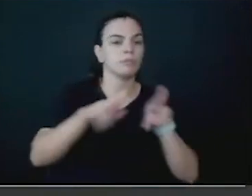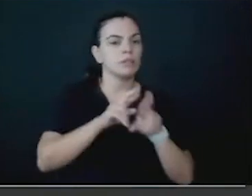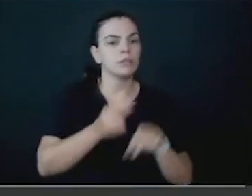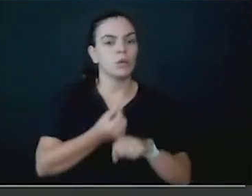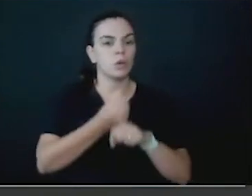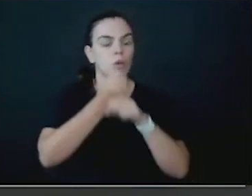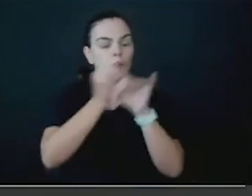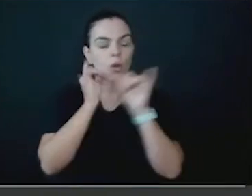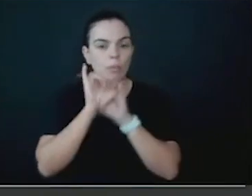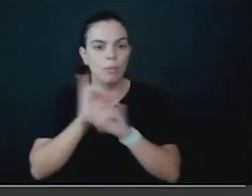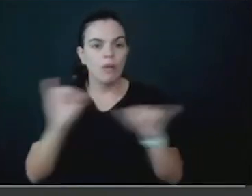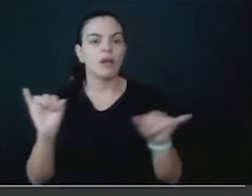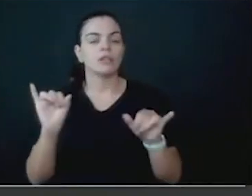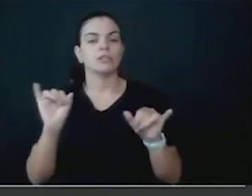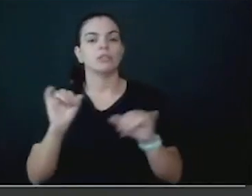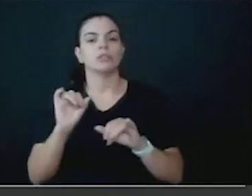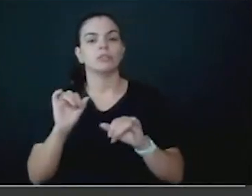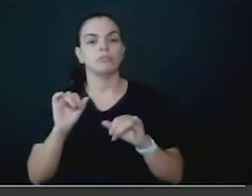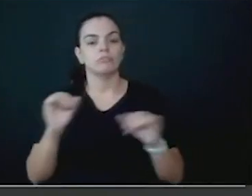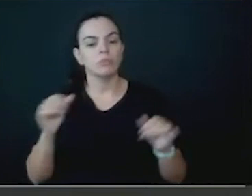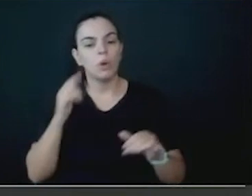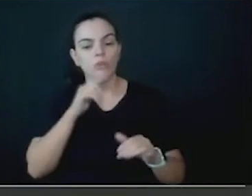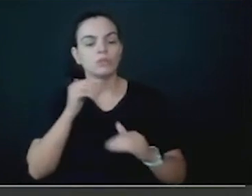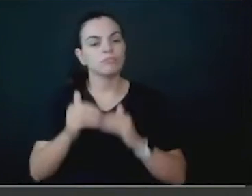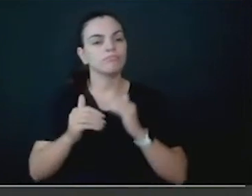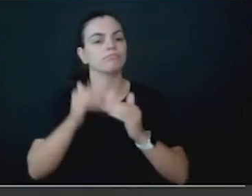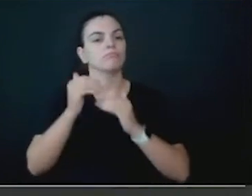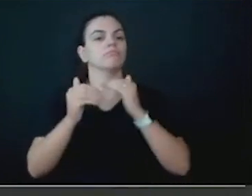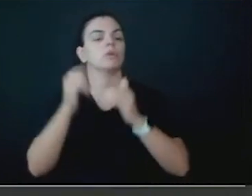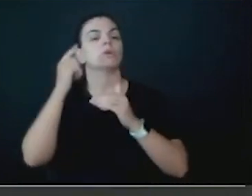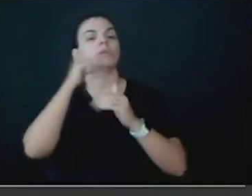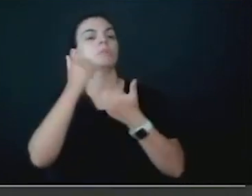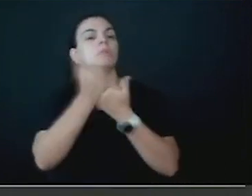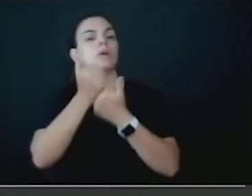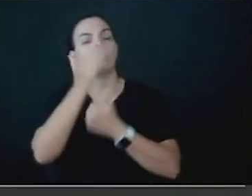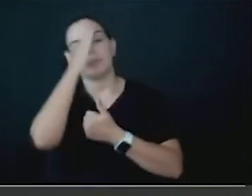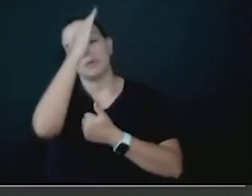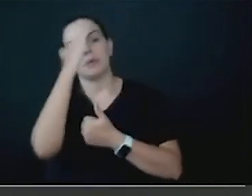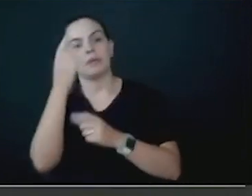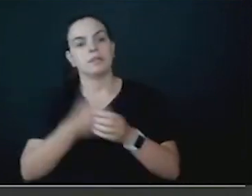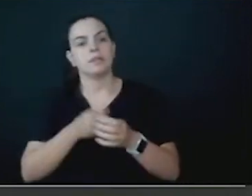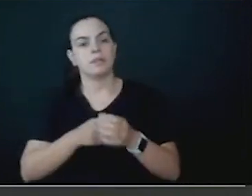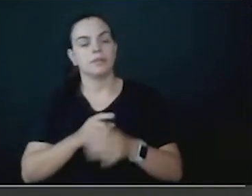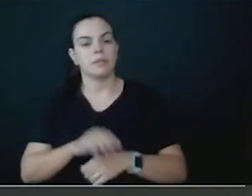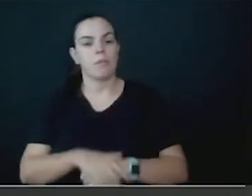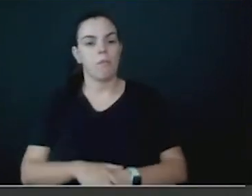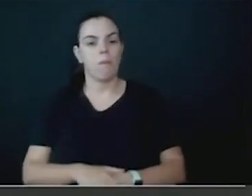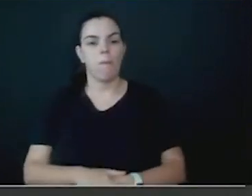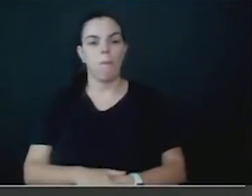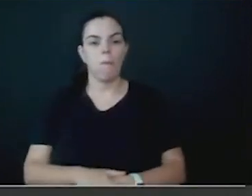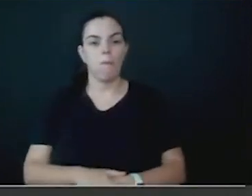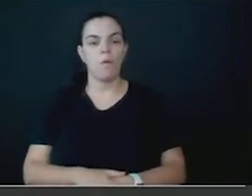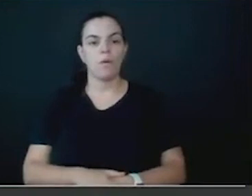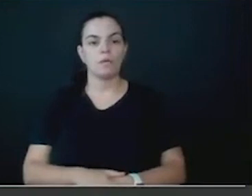estão evoluindo para poder fortalecer a cidade como destino turístico. As metas do Viva Uma